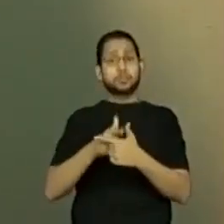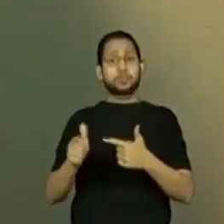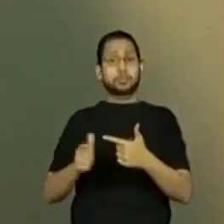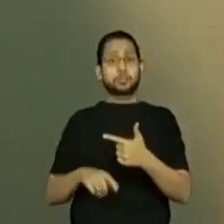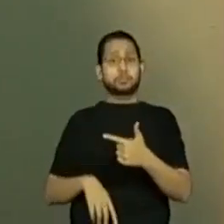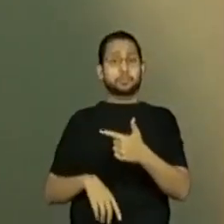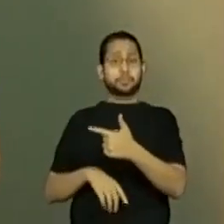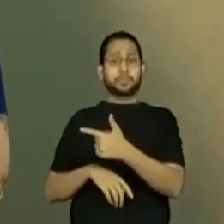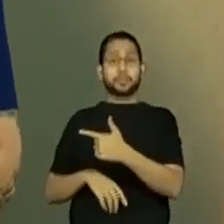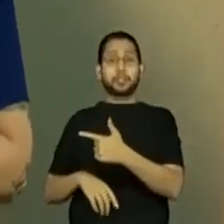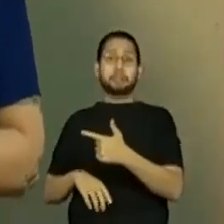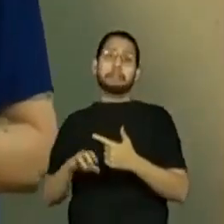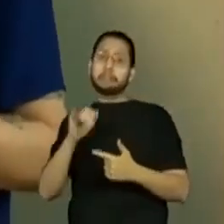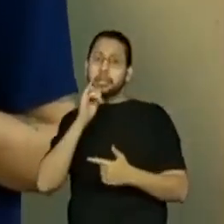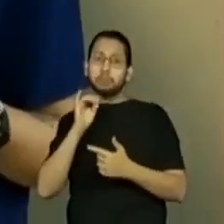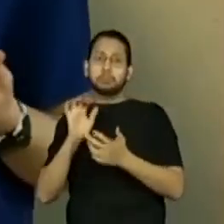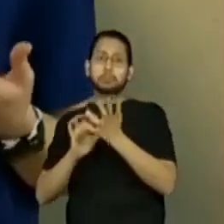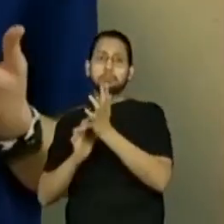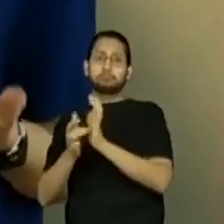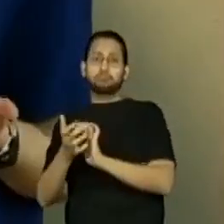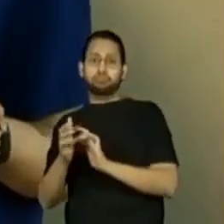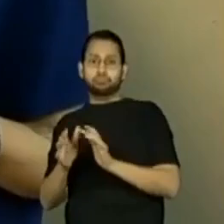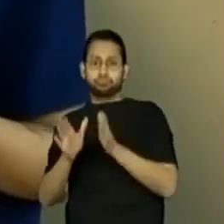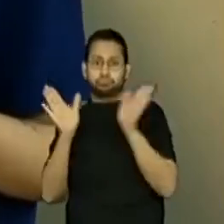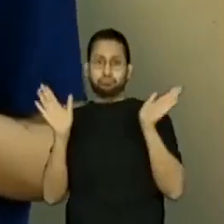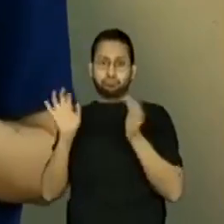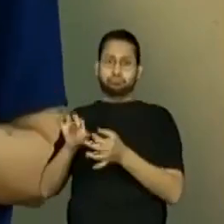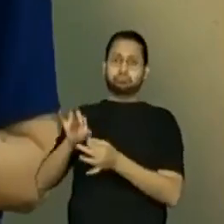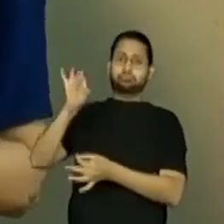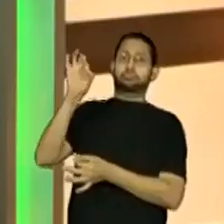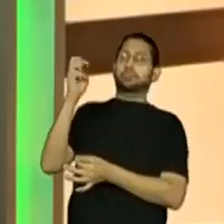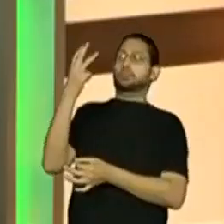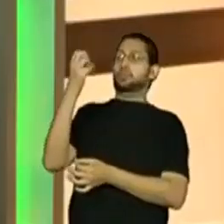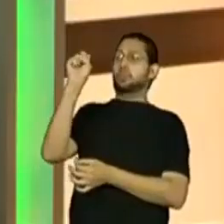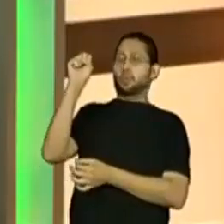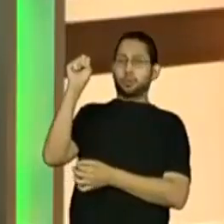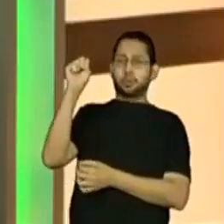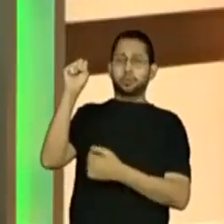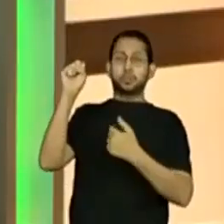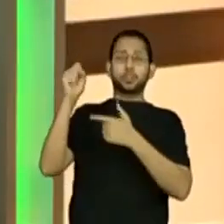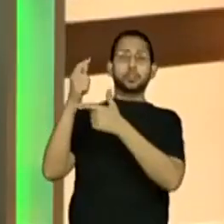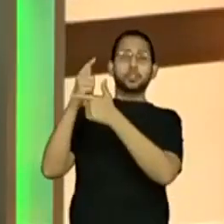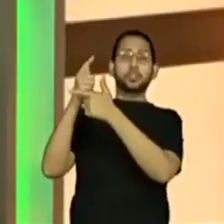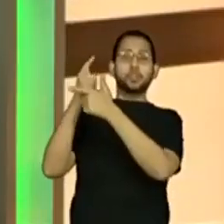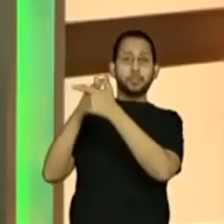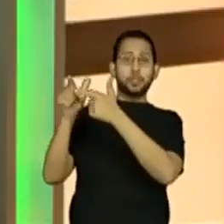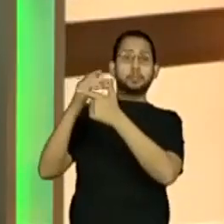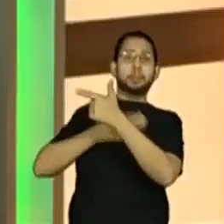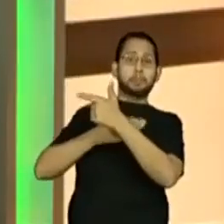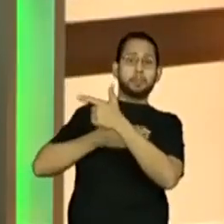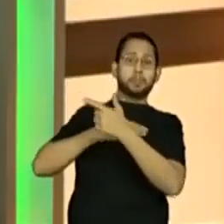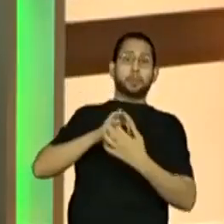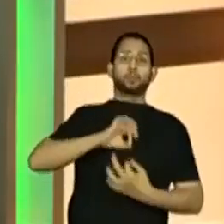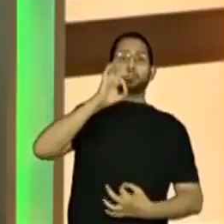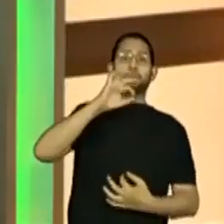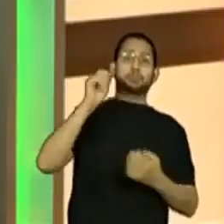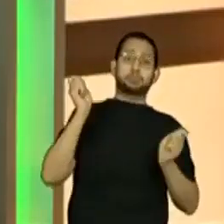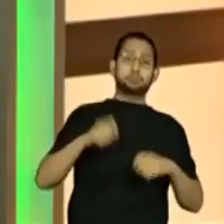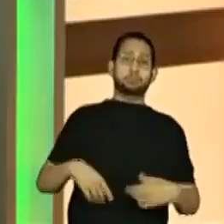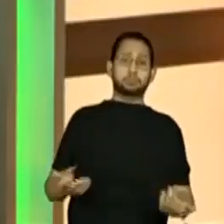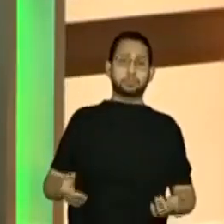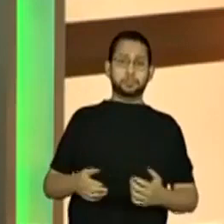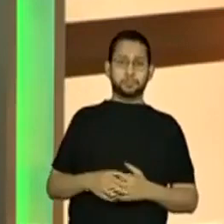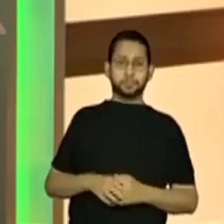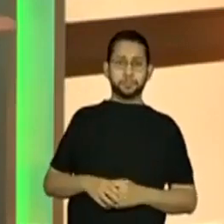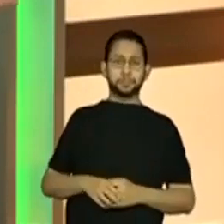Dividir a altura do Cristo pela nossa altura. Deixa eu ver o que eles estão falando aqui, Carol. Olha, o Gabriel